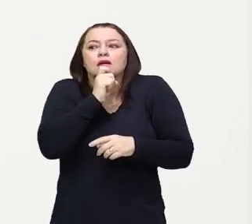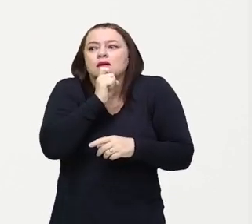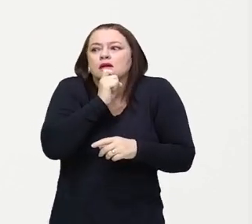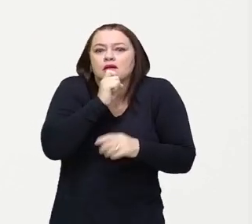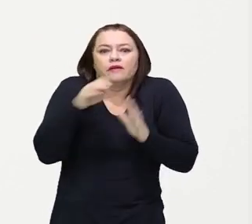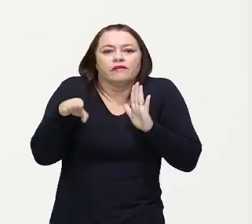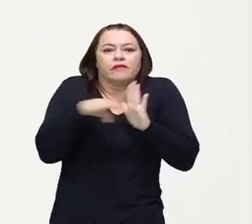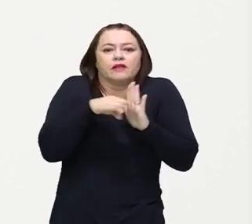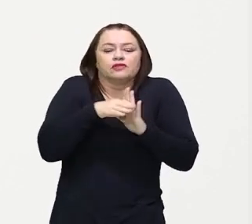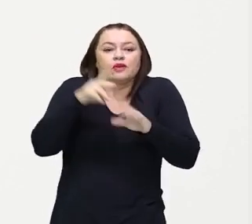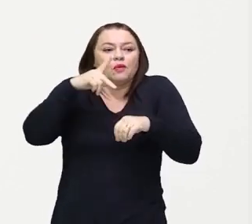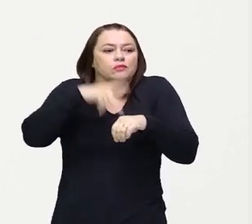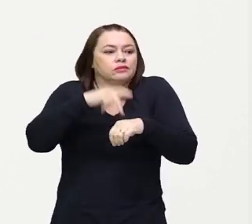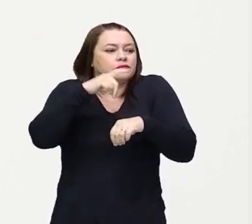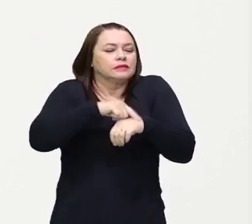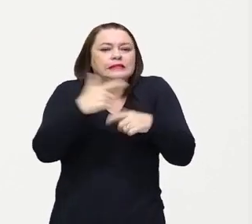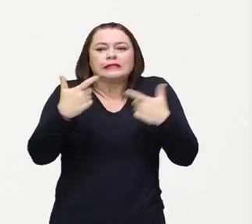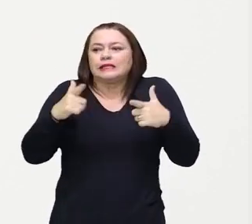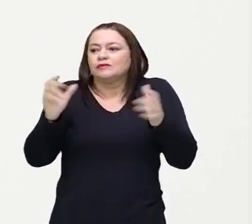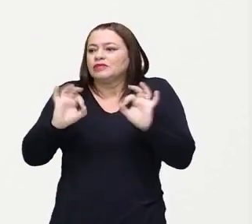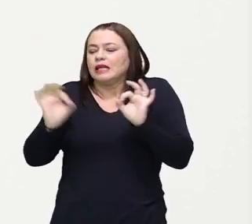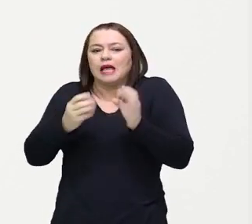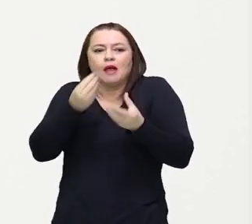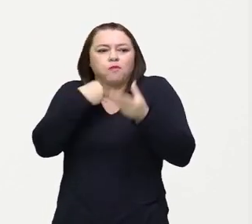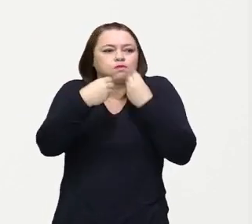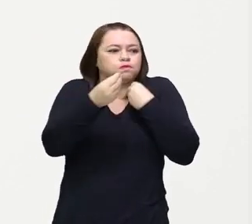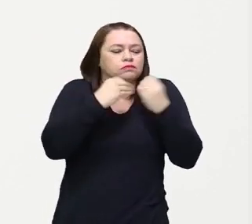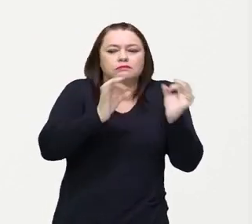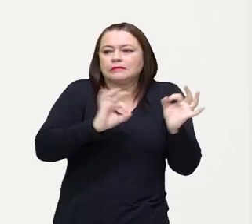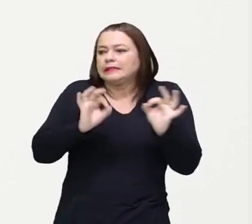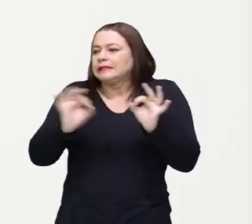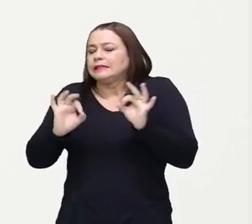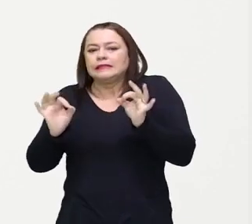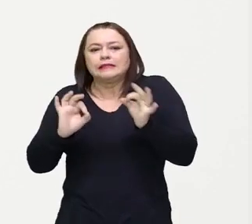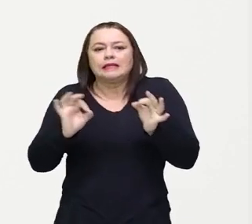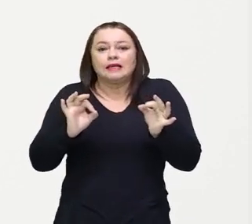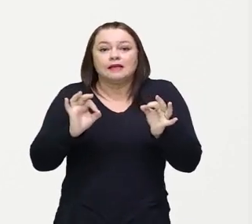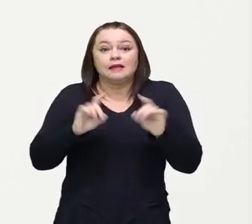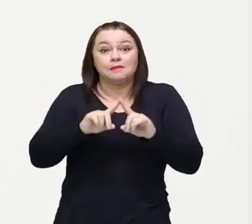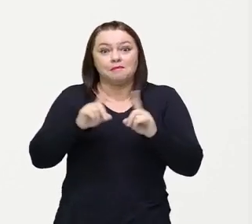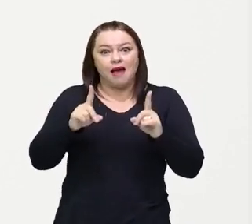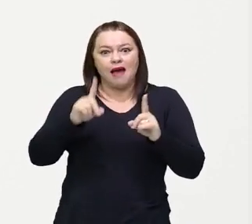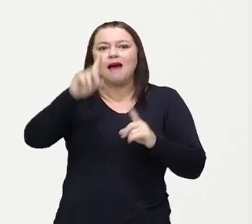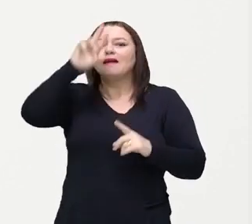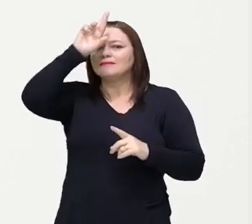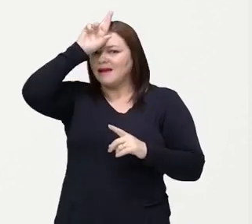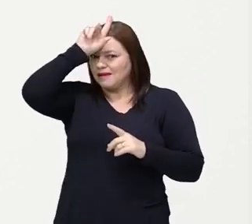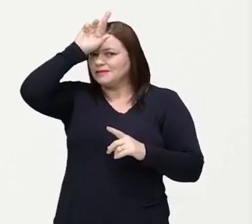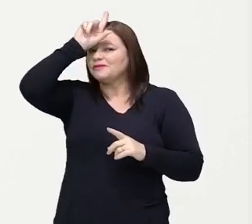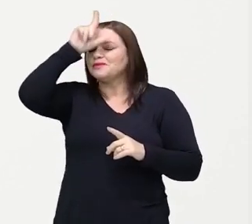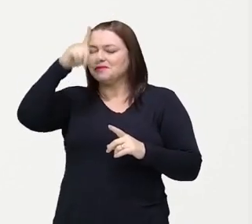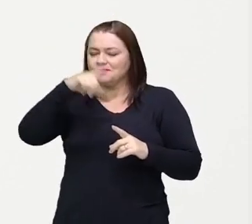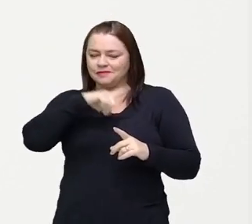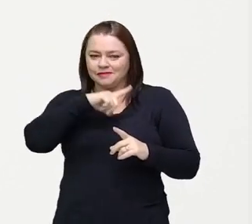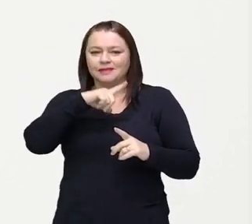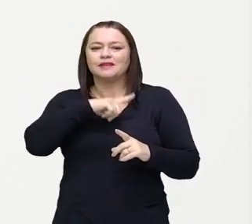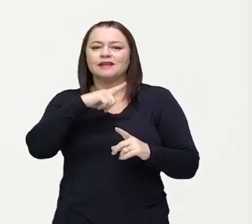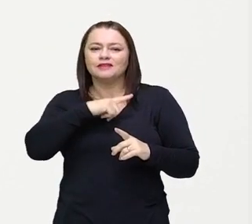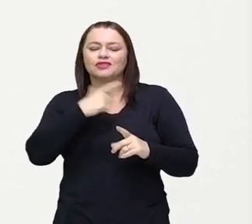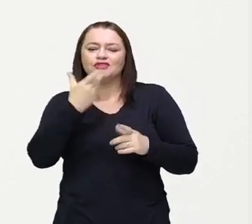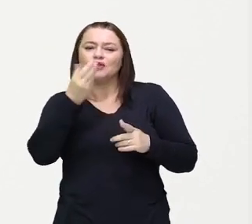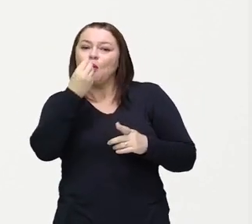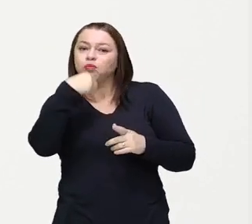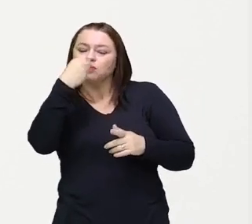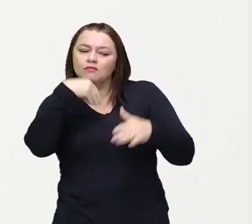as formigas contavam com os suprimentos de alimentos que haviam guardado aqui, ó. Mais um parágrafo.